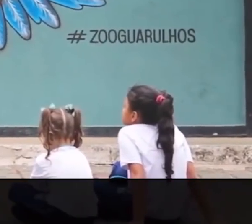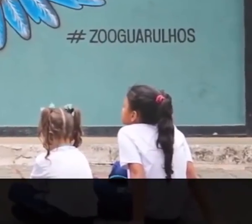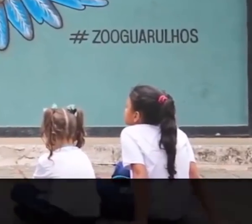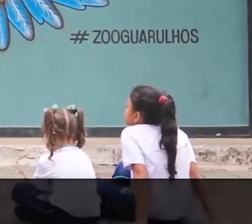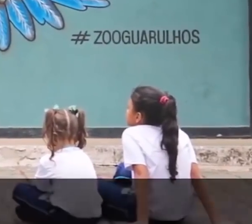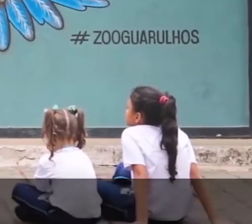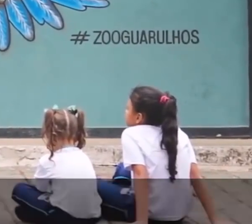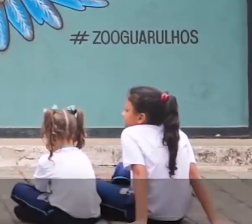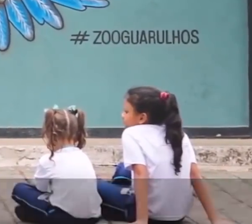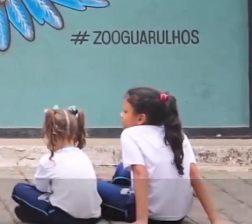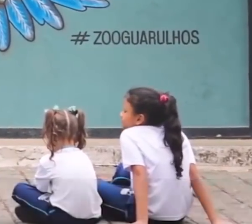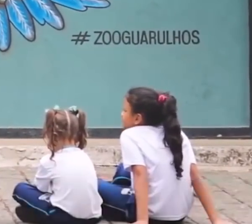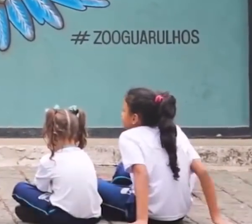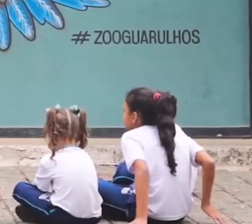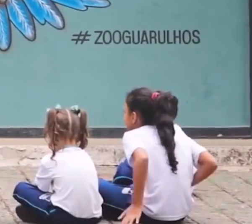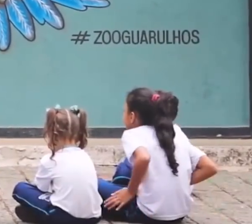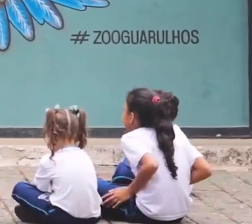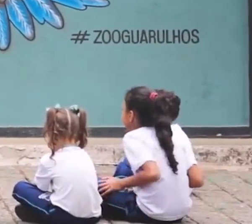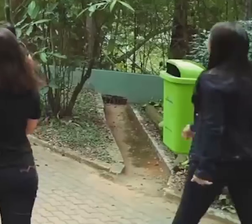Que bacana, entenderam?